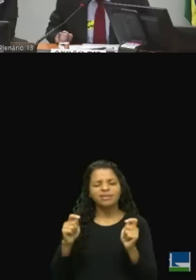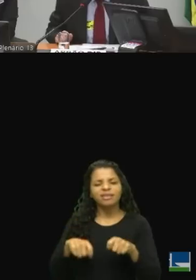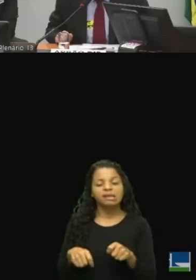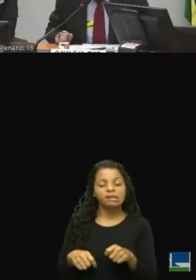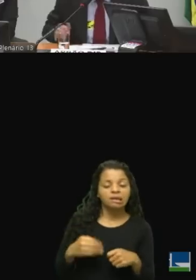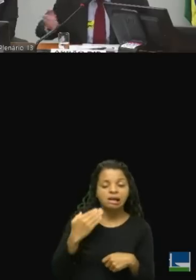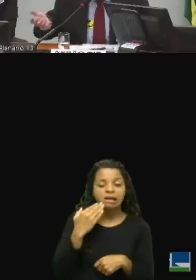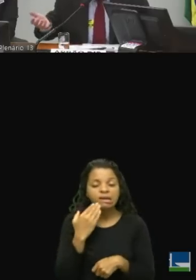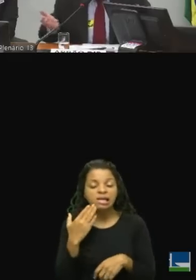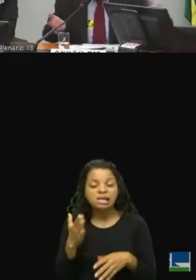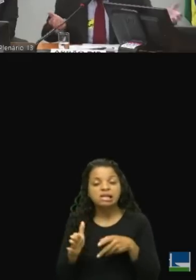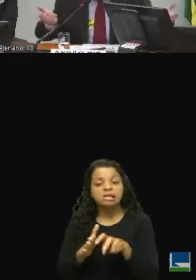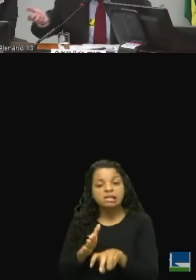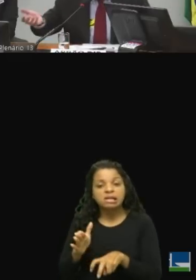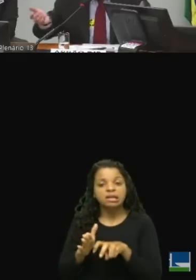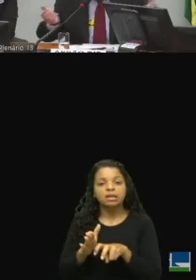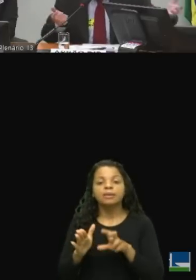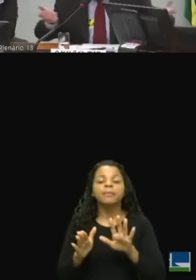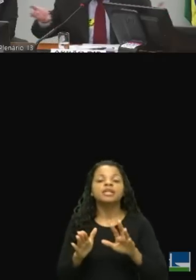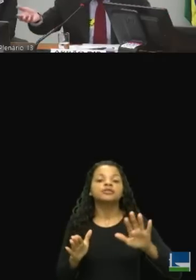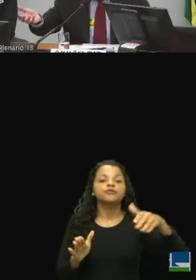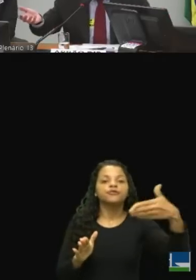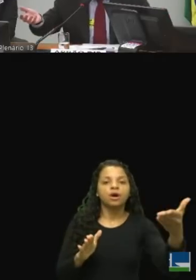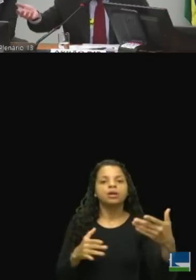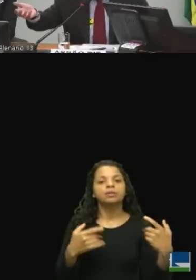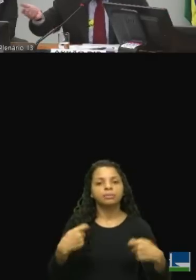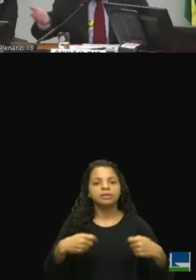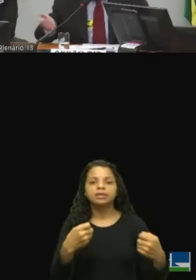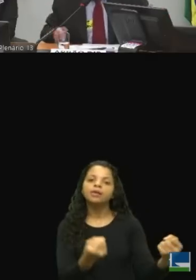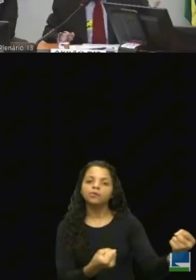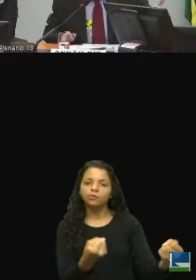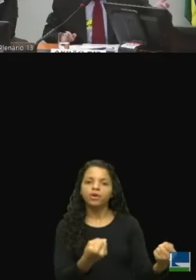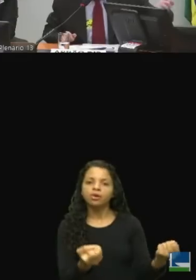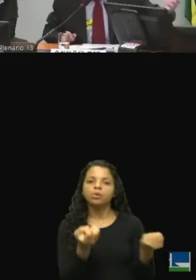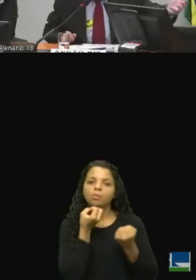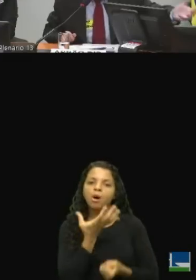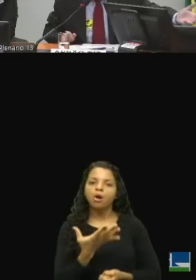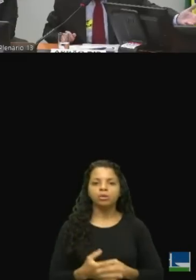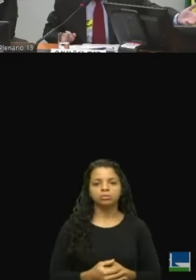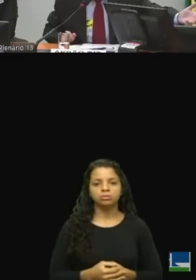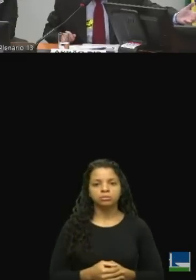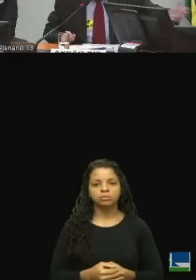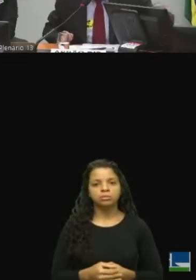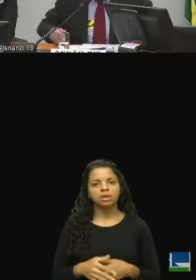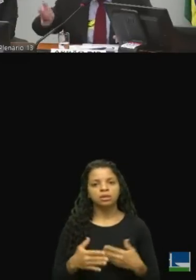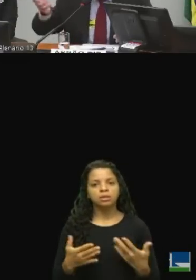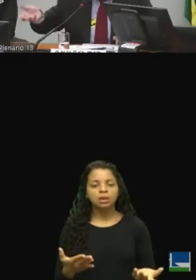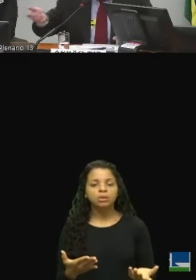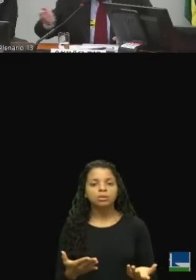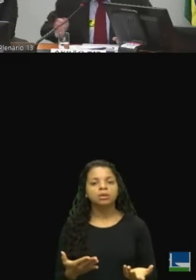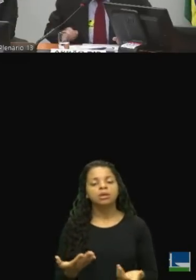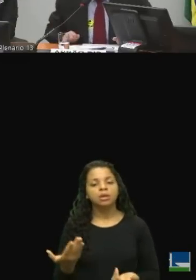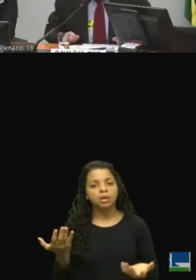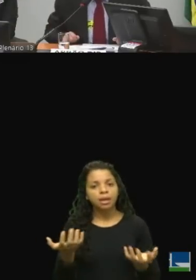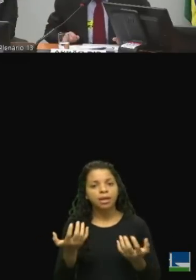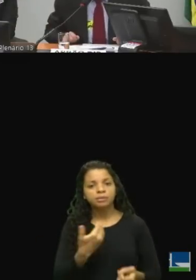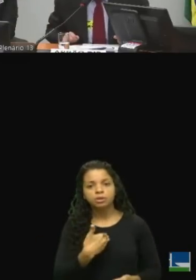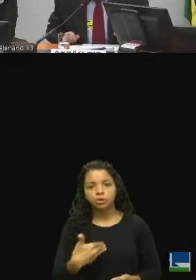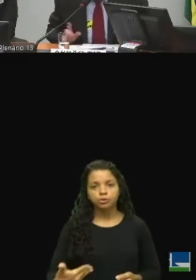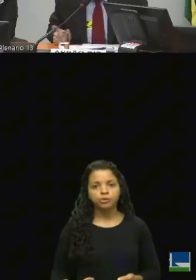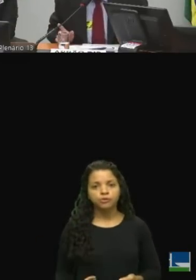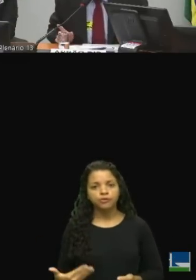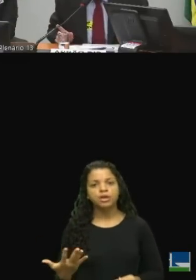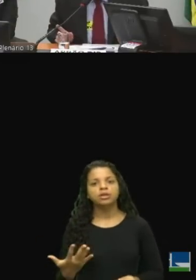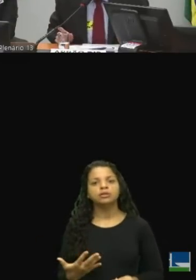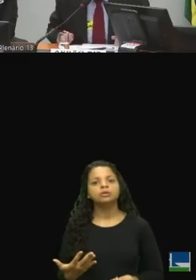governo pode fazer nesta contrapartida é, ao invés de não investir em transporte público, conceder o direito